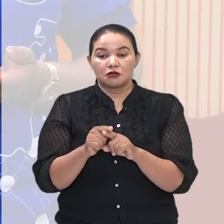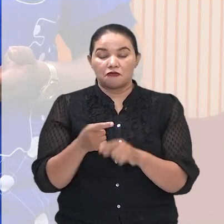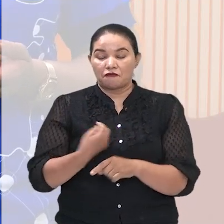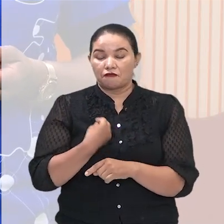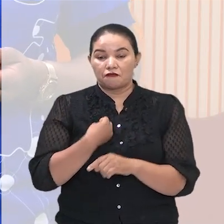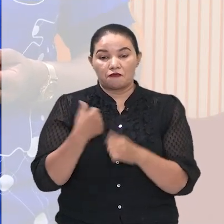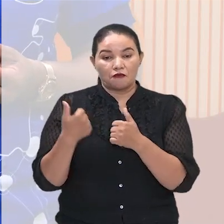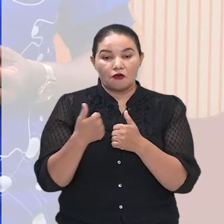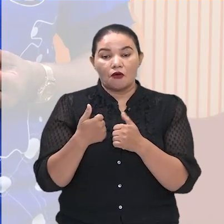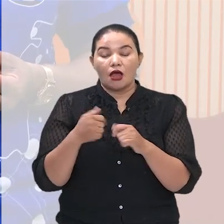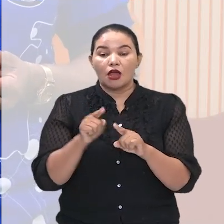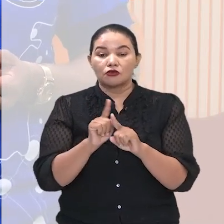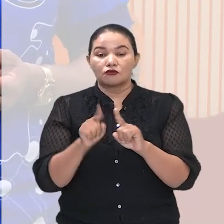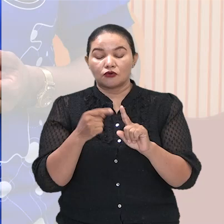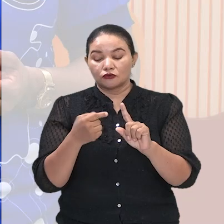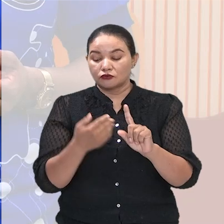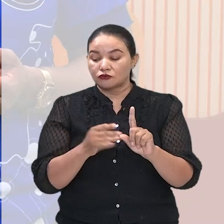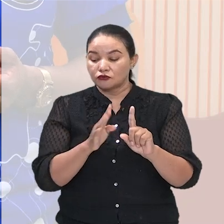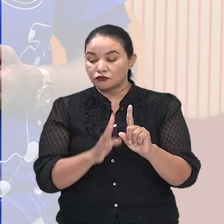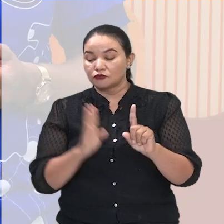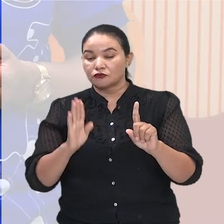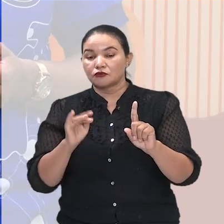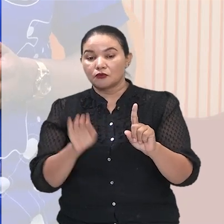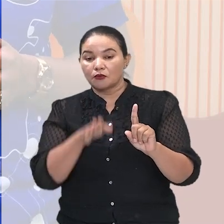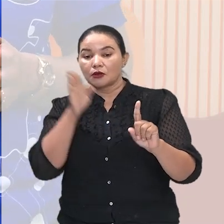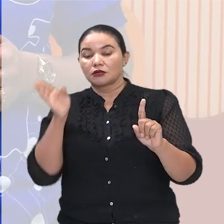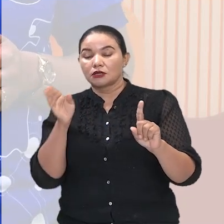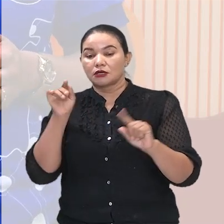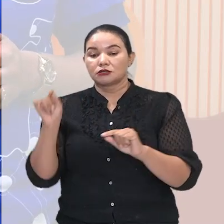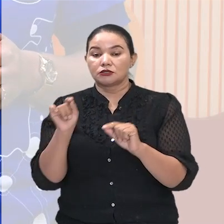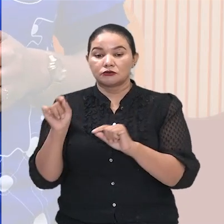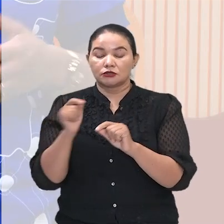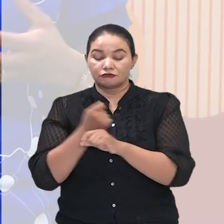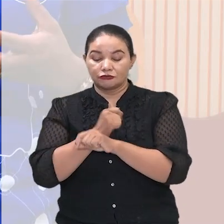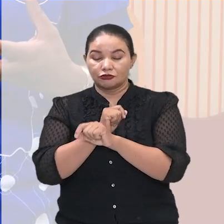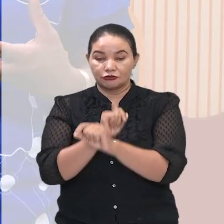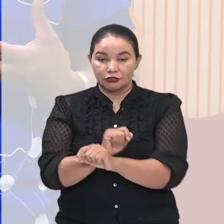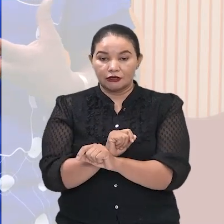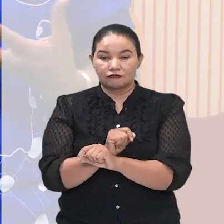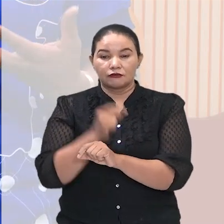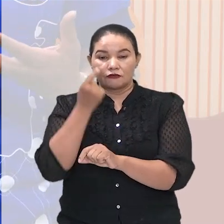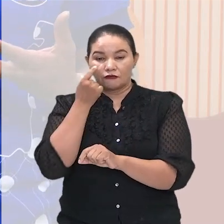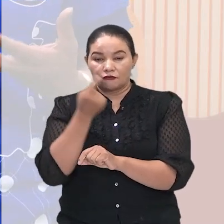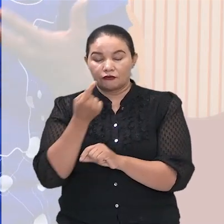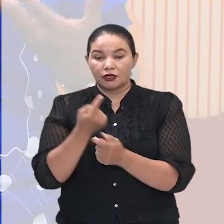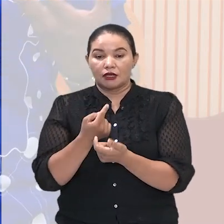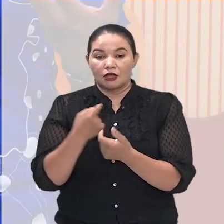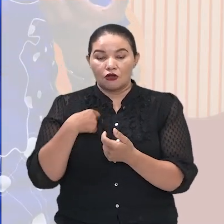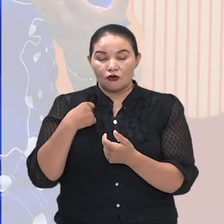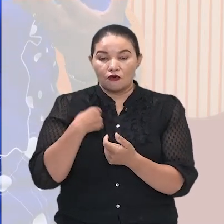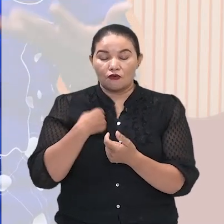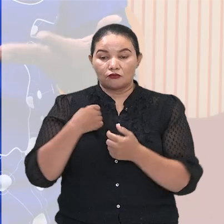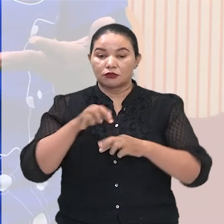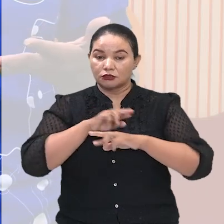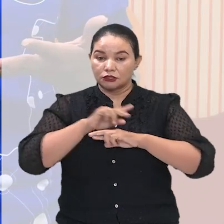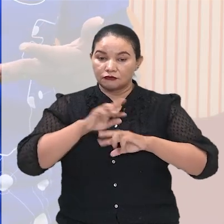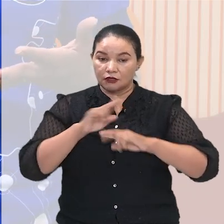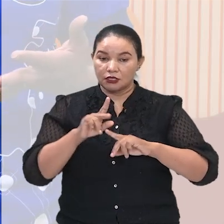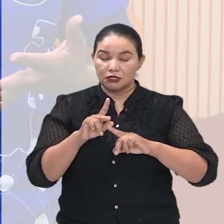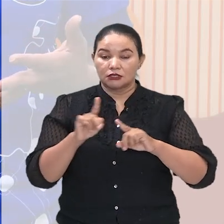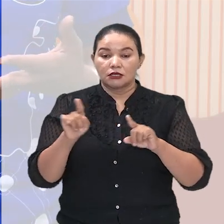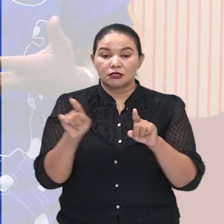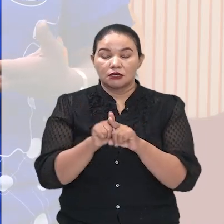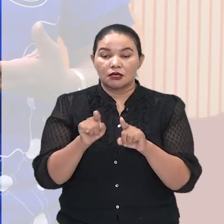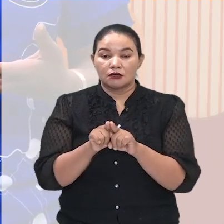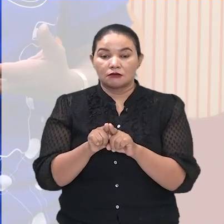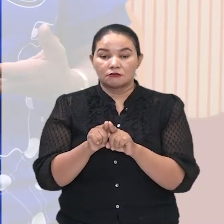são retratados em papéis subordinados. Observem aí que eu tenho uma diferença das roupas, eu tenho uma diferença em